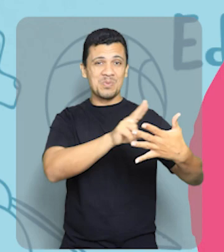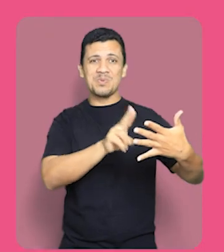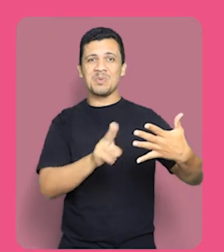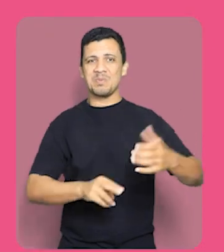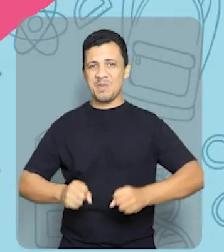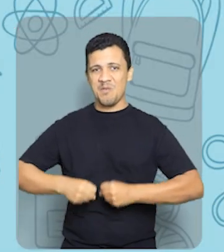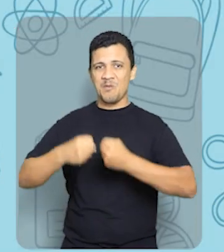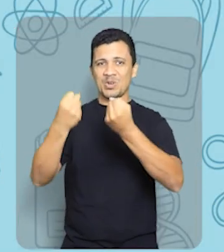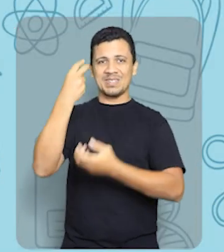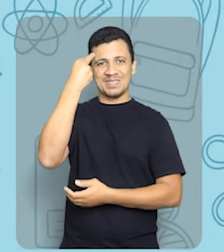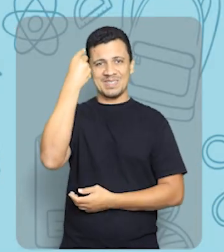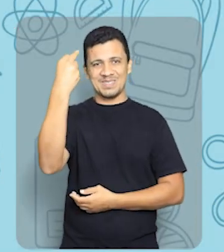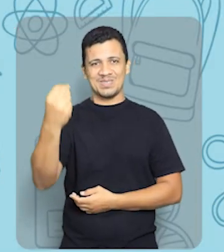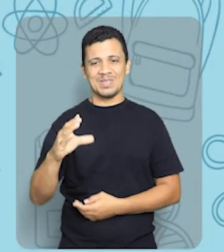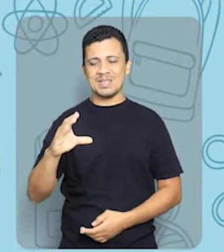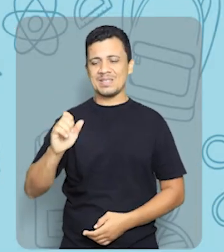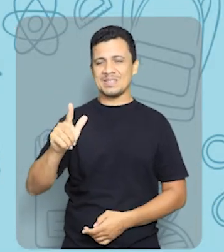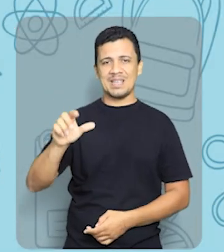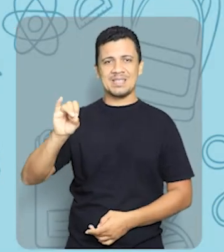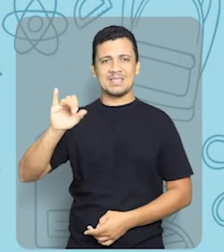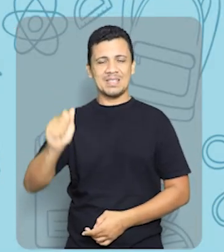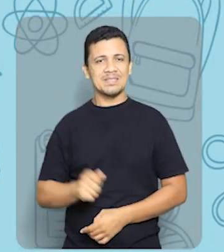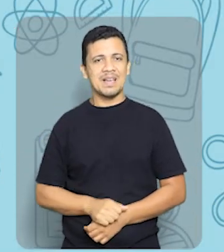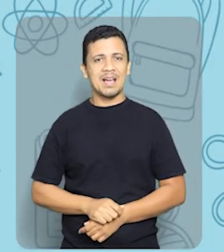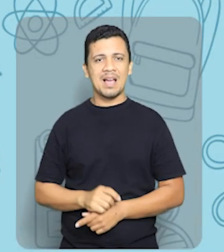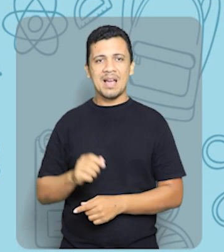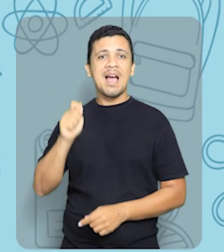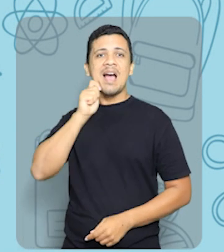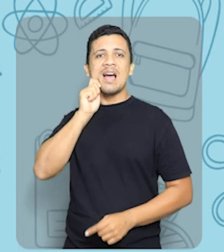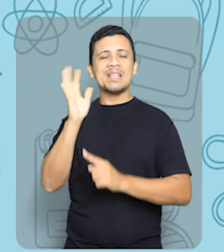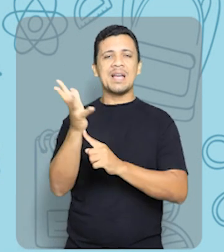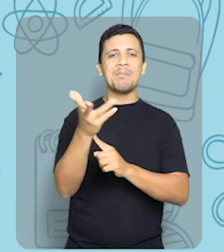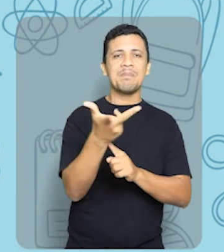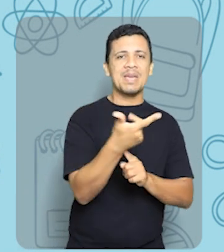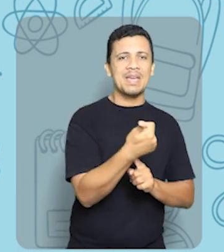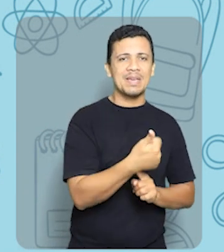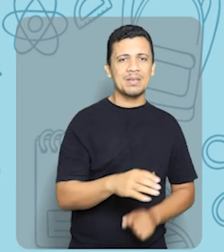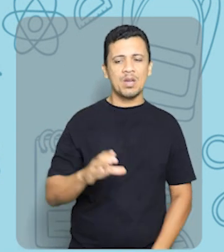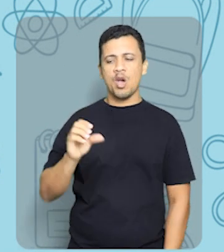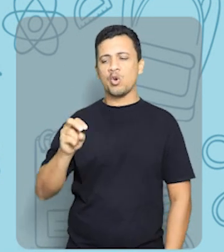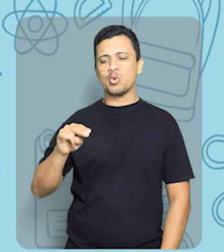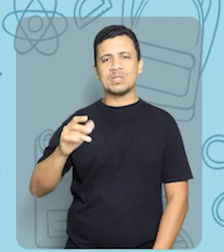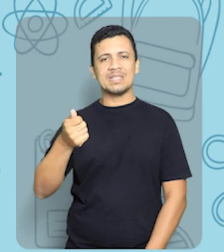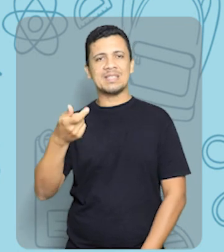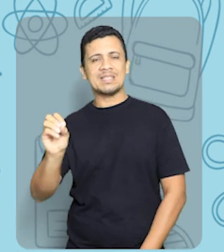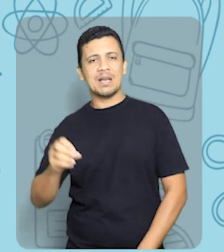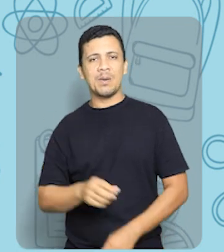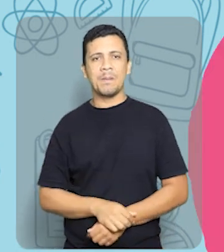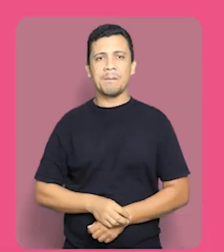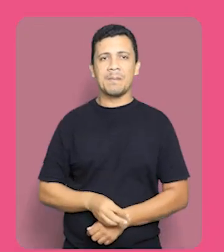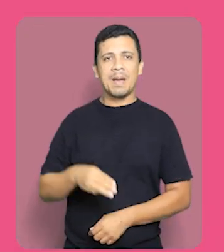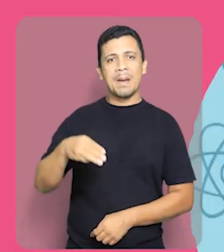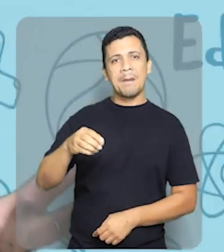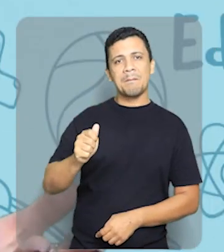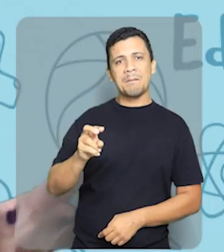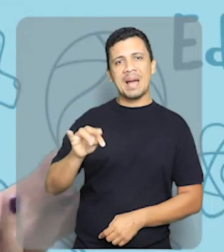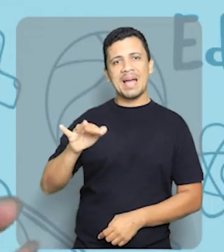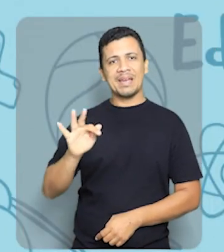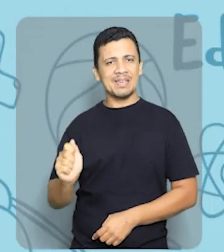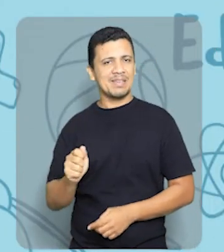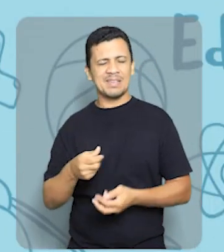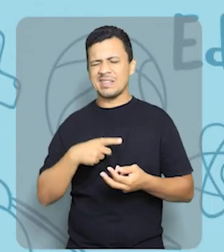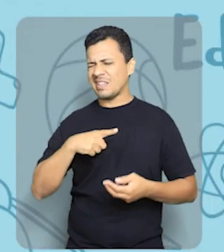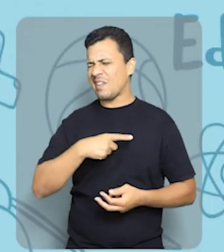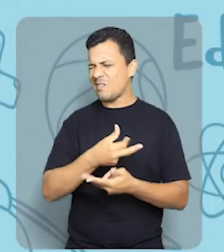história. Cecília Meirelles, Ana Mai Barbosa, Conceição Evaristo, Maria Firmino dos Reis e muitas